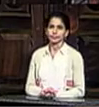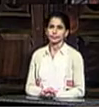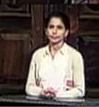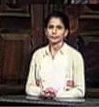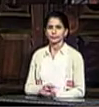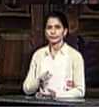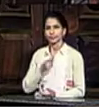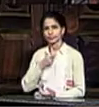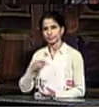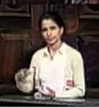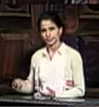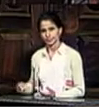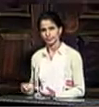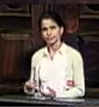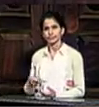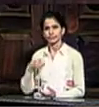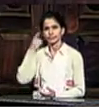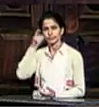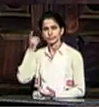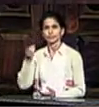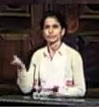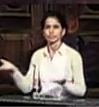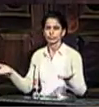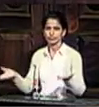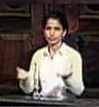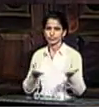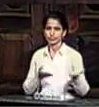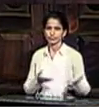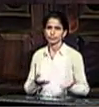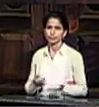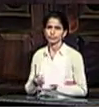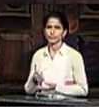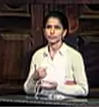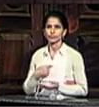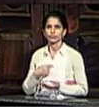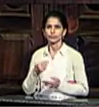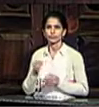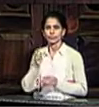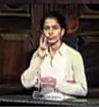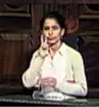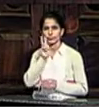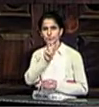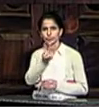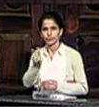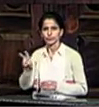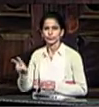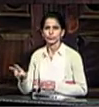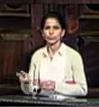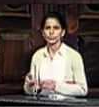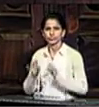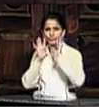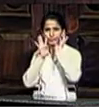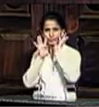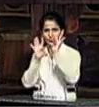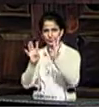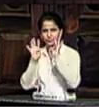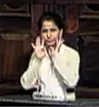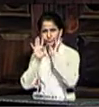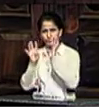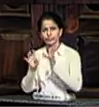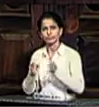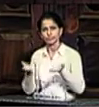Senhor presidente, senhores parlamentares, eu assistia de uma forma muito atenta e